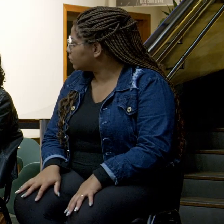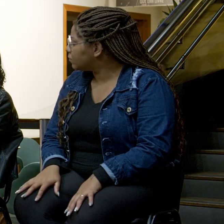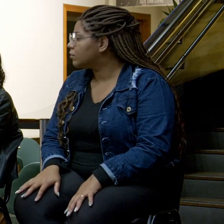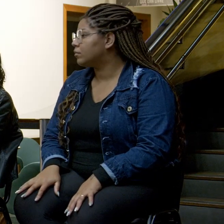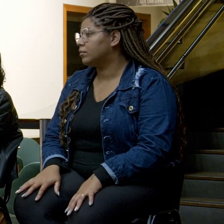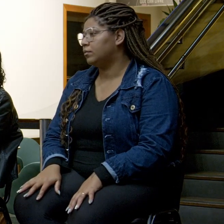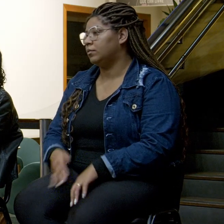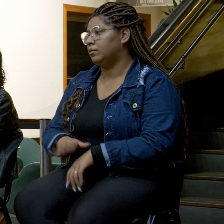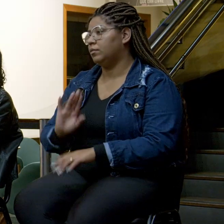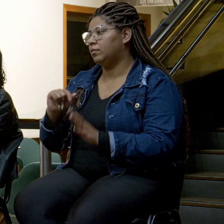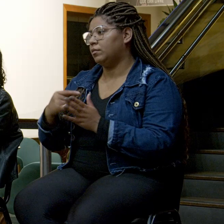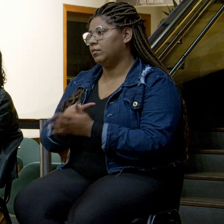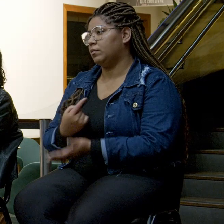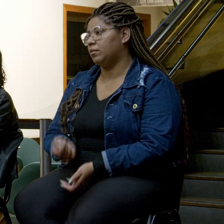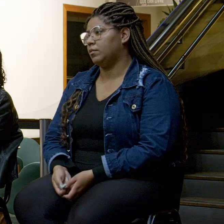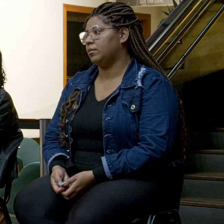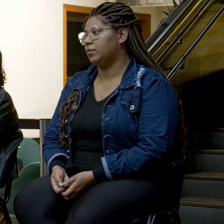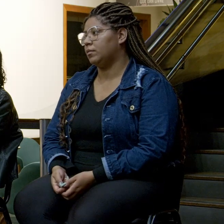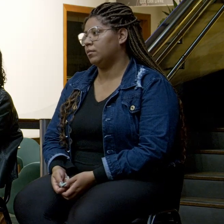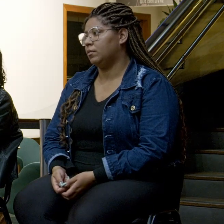Mais alguma pergunta?